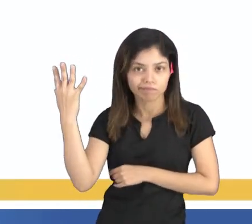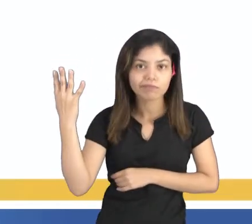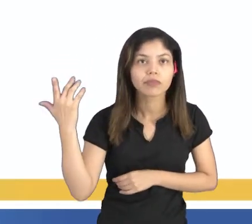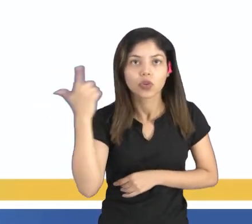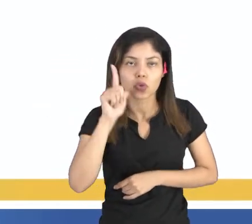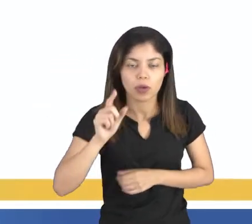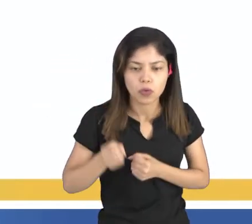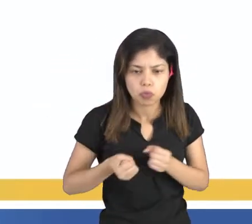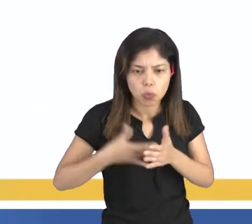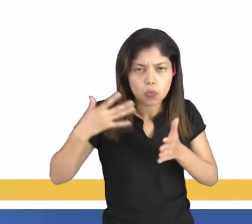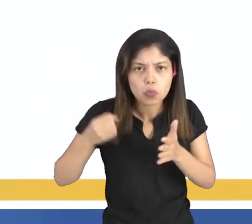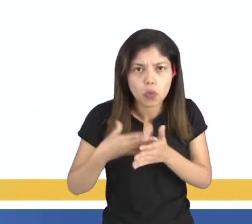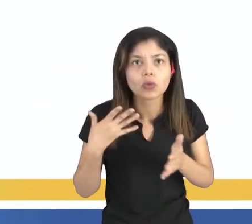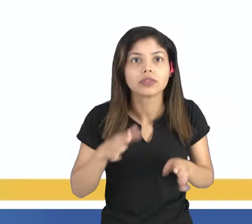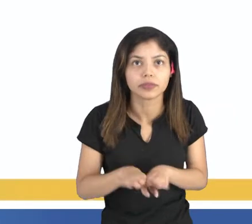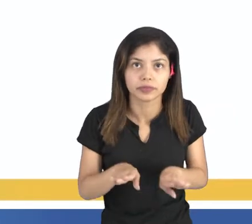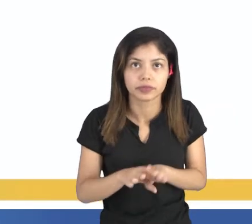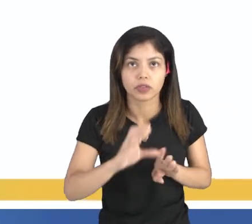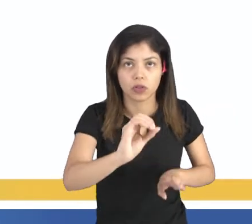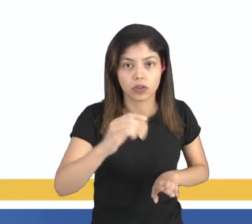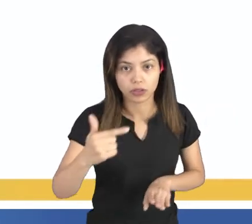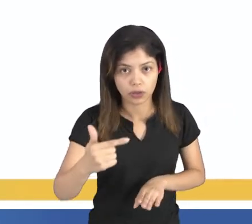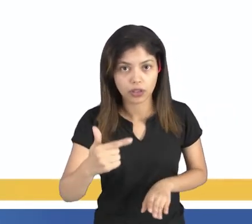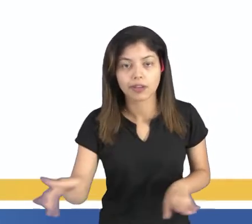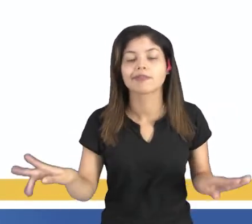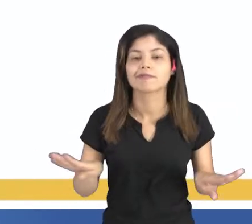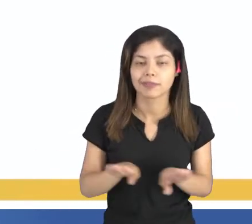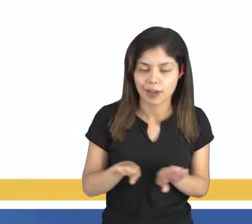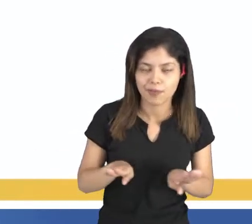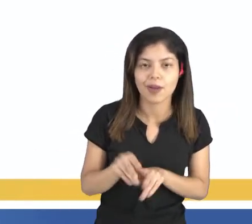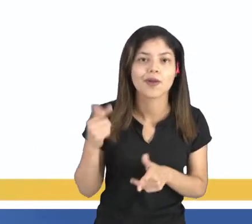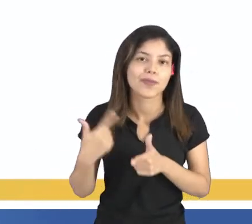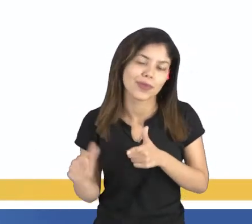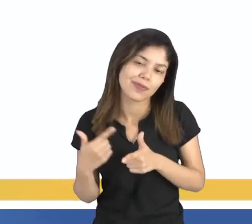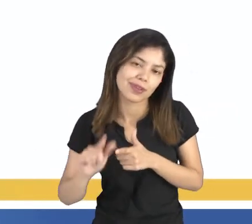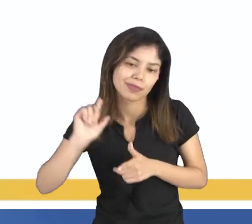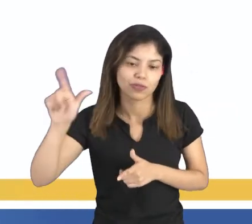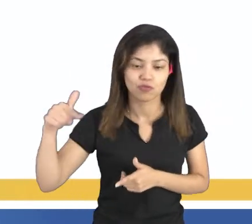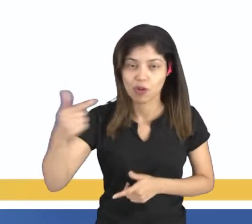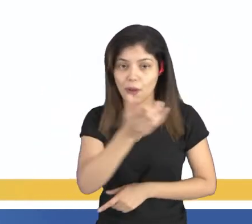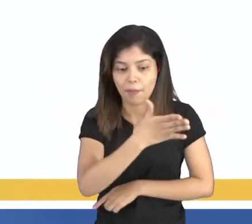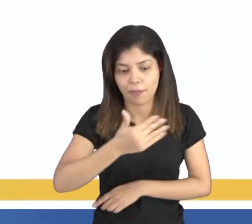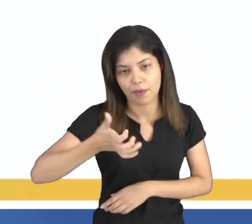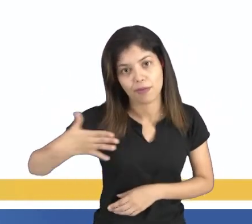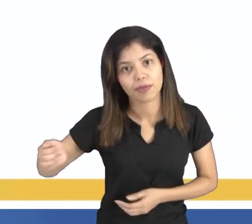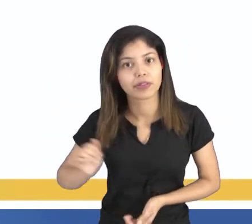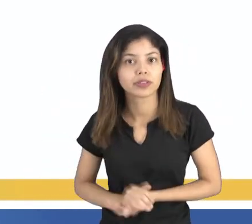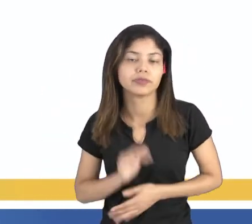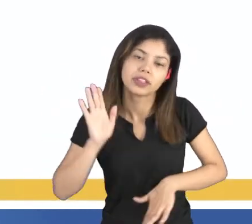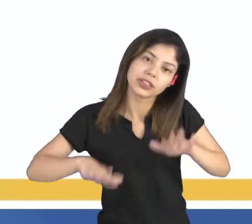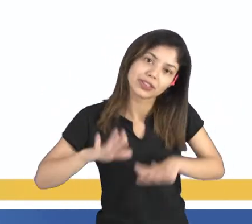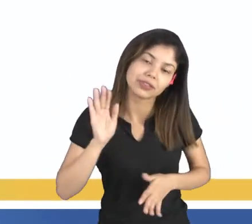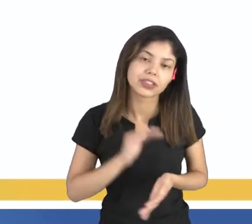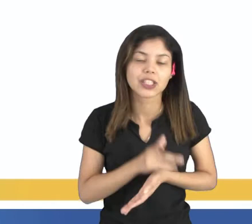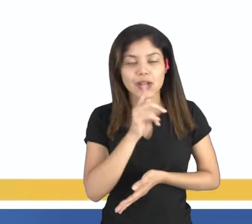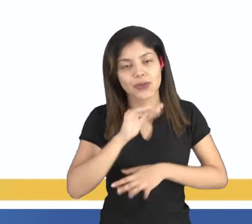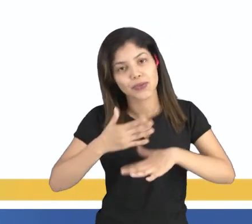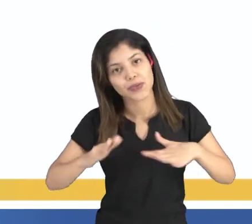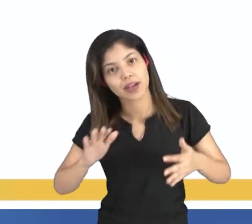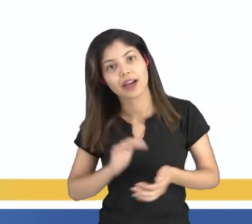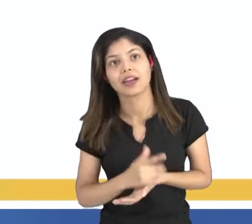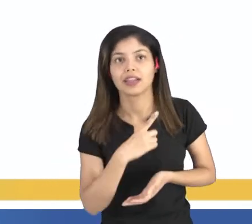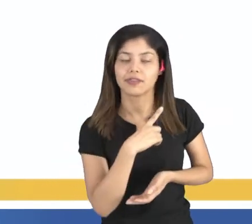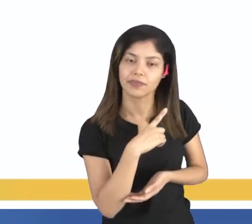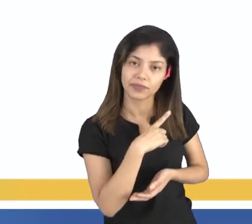como elas consomem mais oxigênio, isso compromete a vida dos peixes e outras formas de vida. Geralmente, as águas